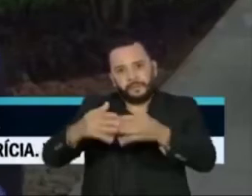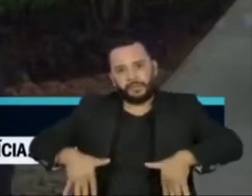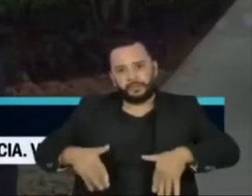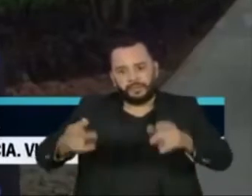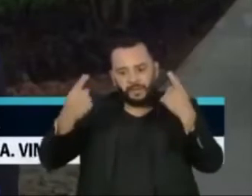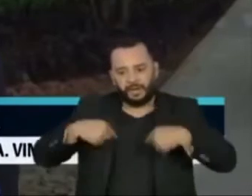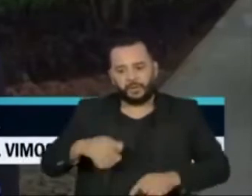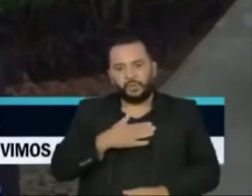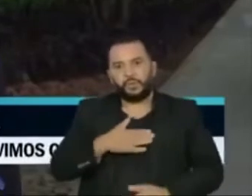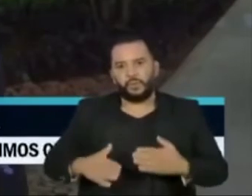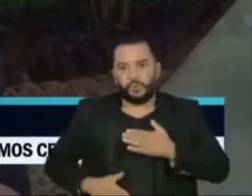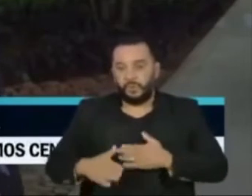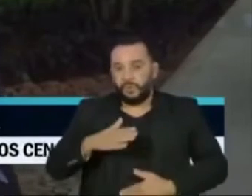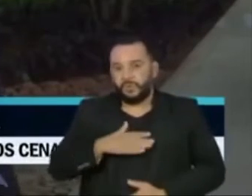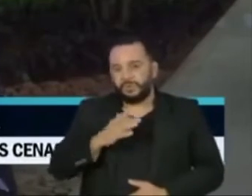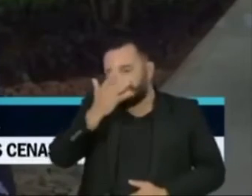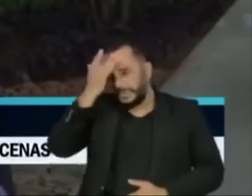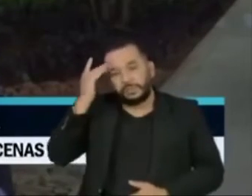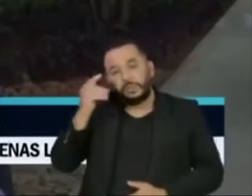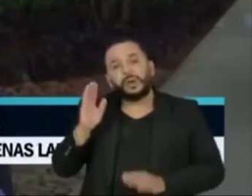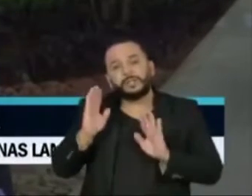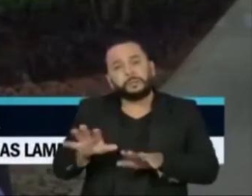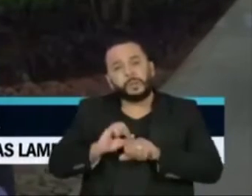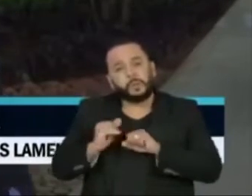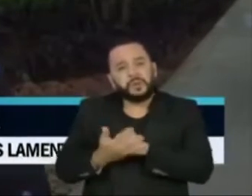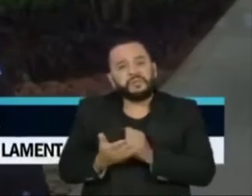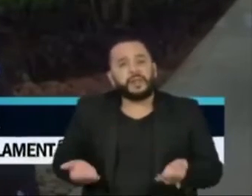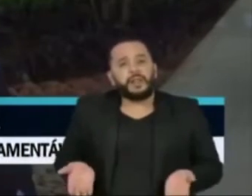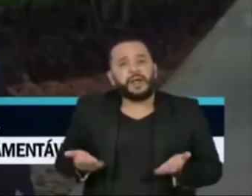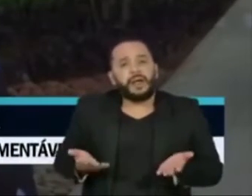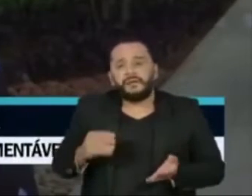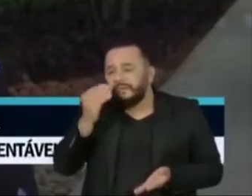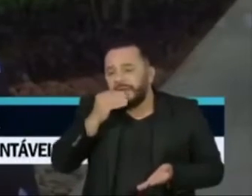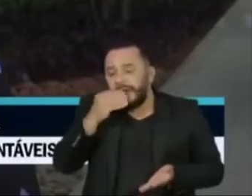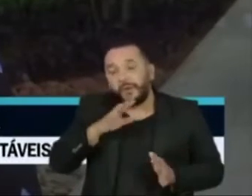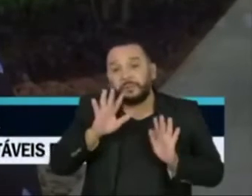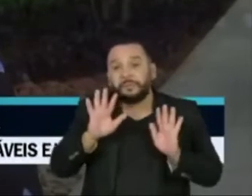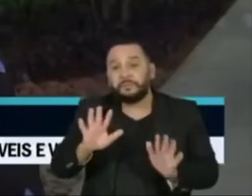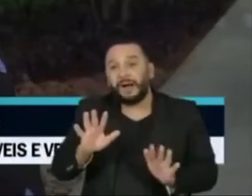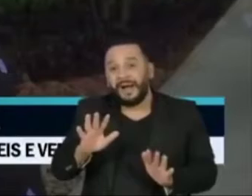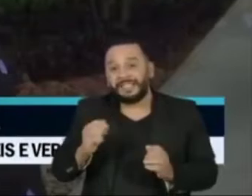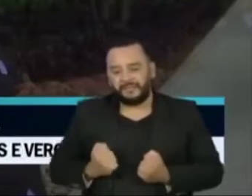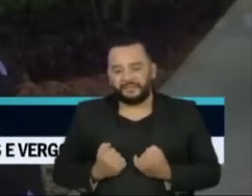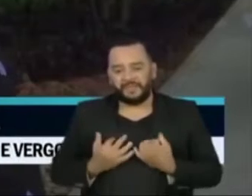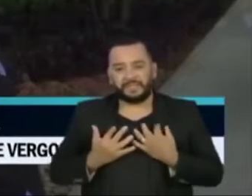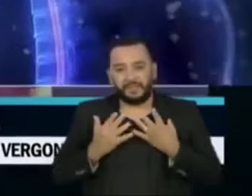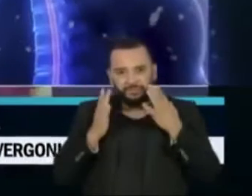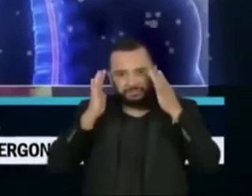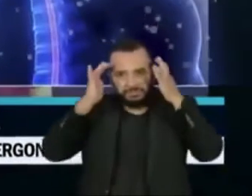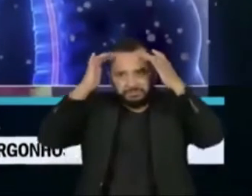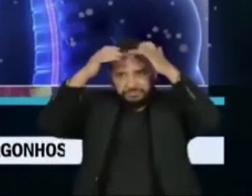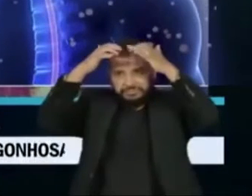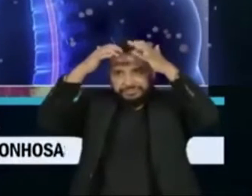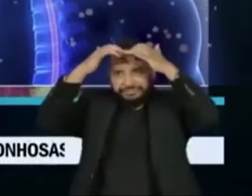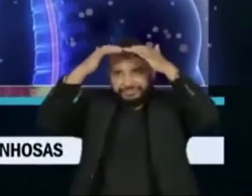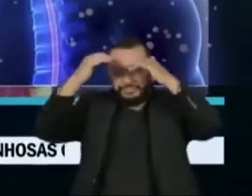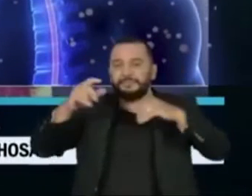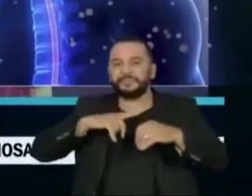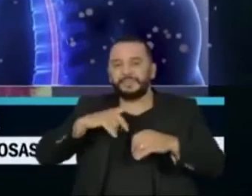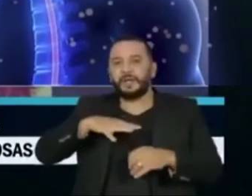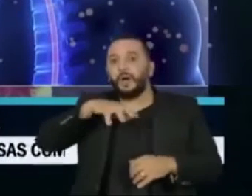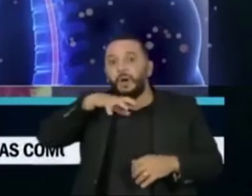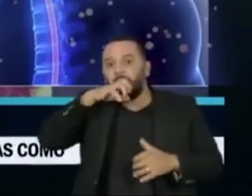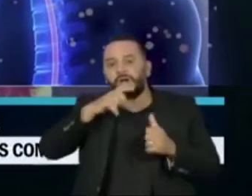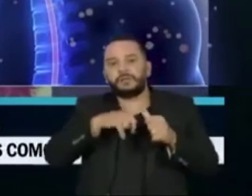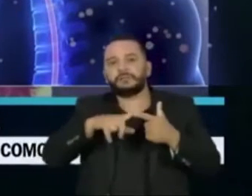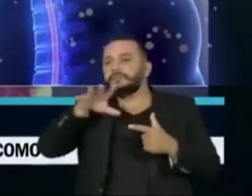em pacientes que tiveram um quadro mais brando da doença. É como se a infecção se tornasse crônica. Falta de ar, perda